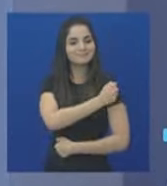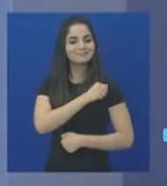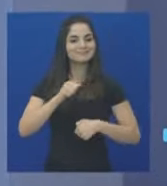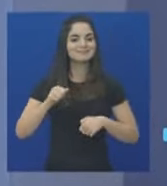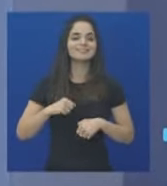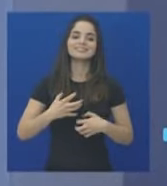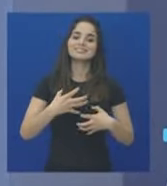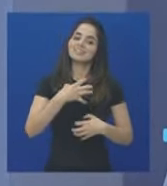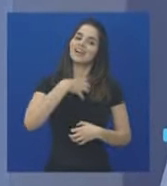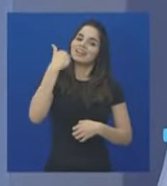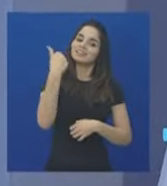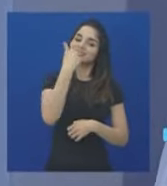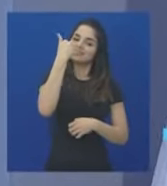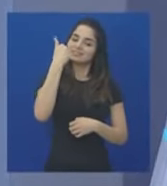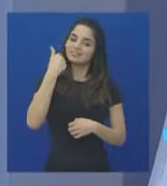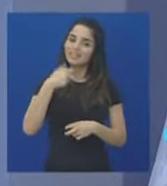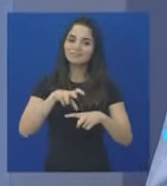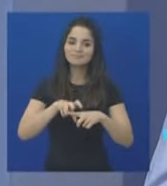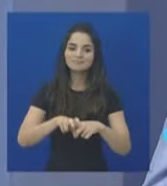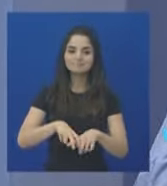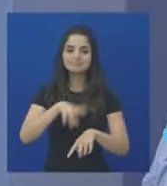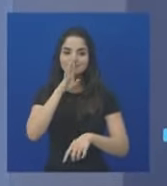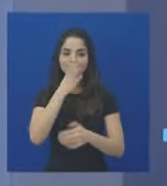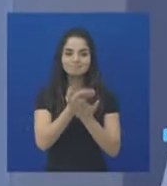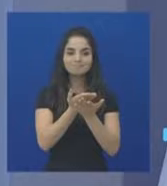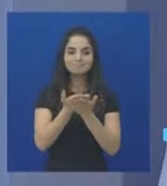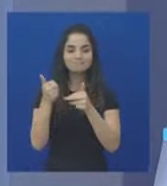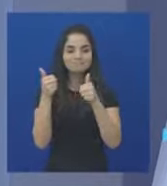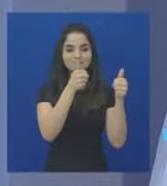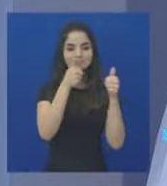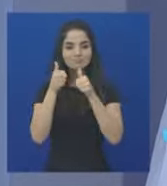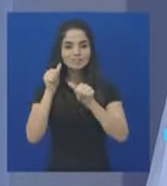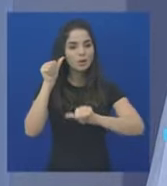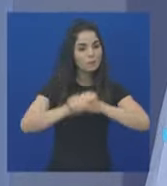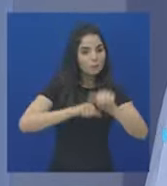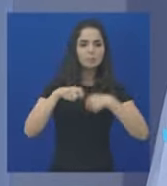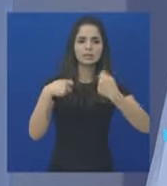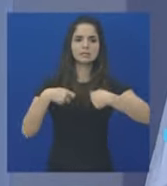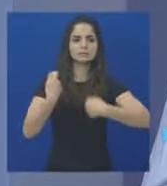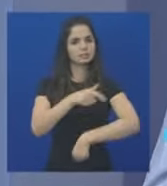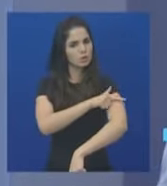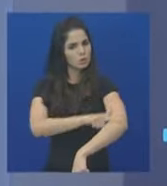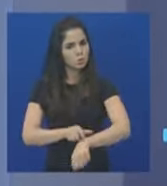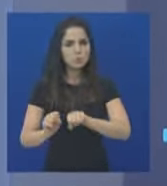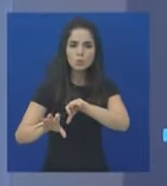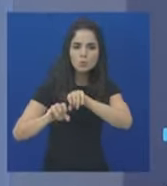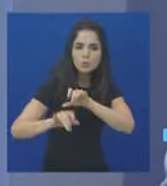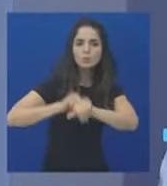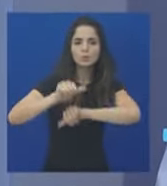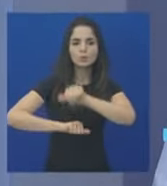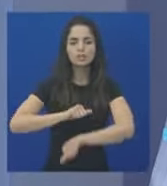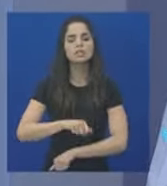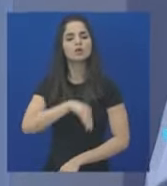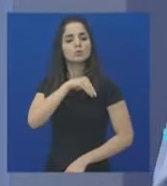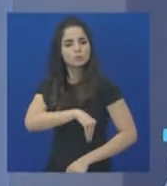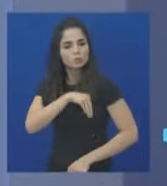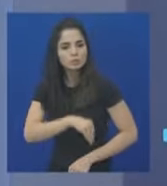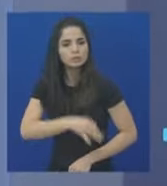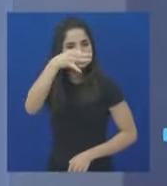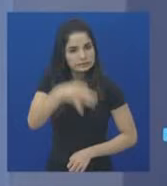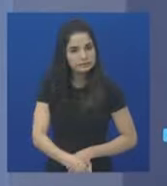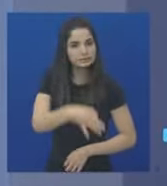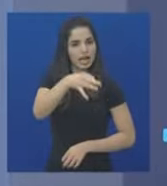seguro na sala de aula para ter aula. Precisamos revolucionar a nossa educação, colocando os salários em dia e